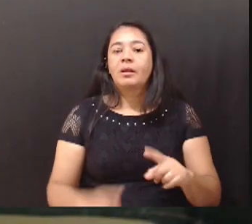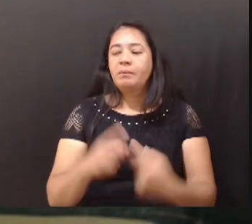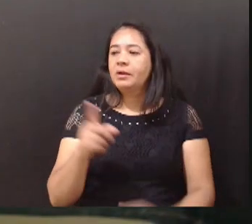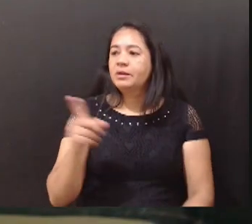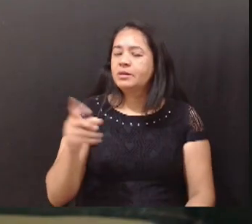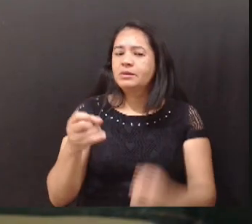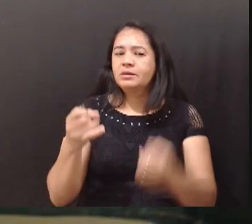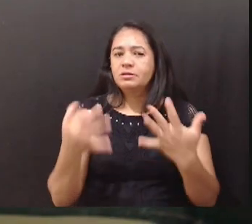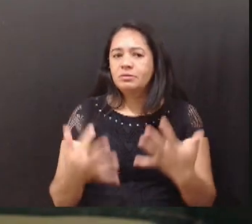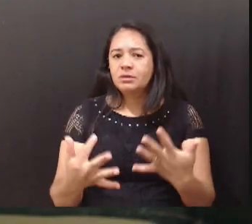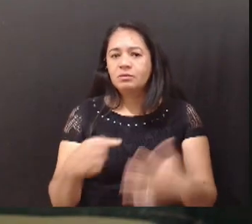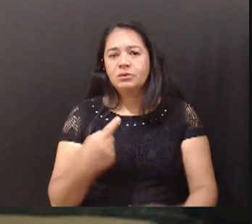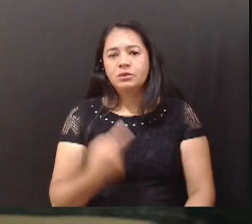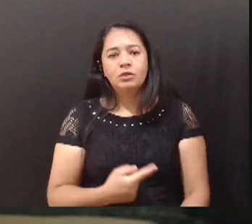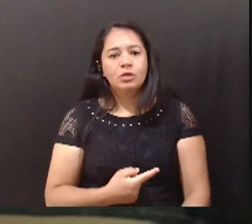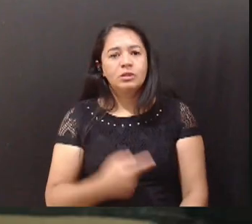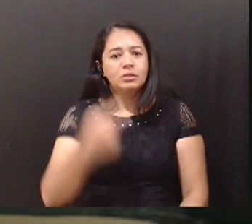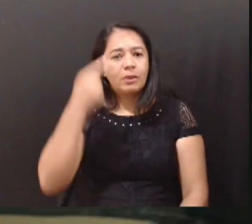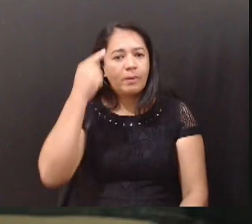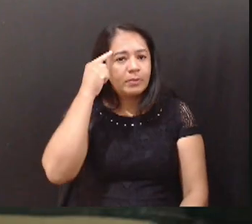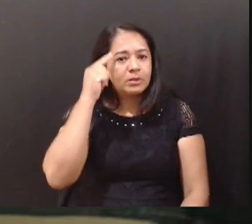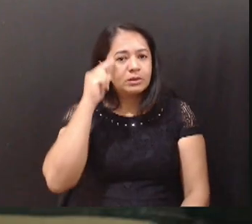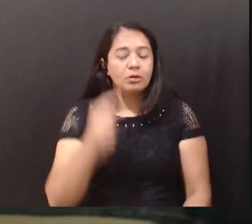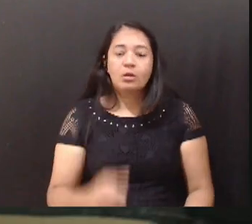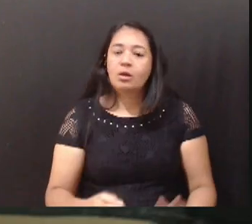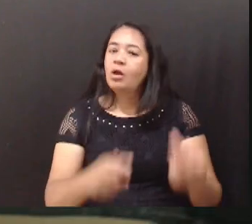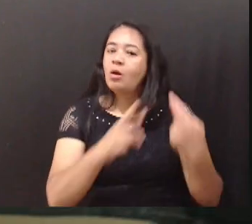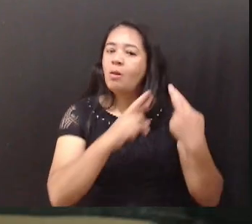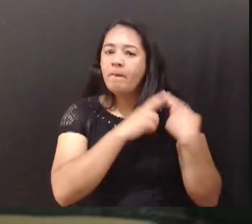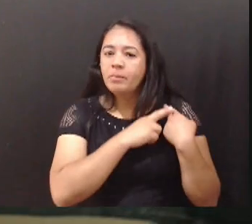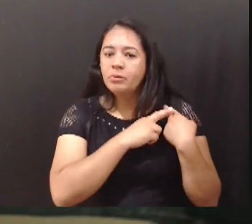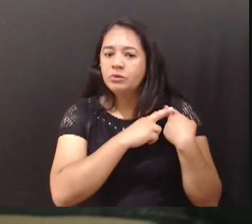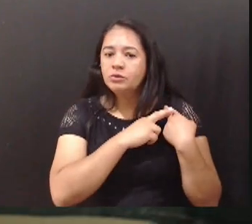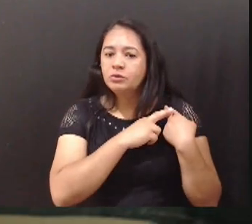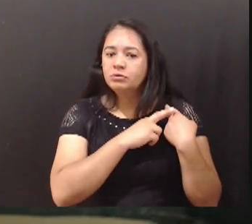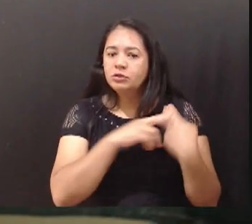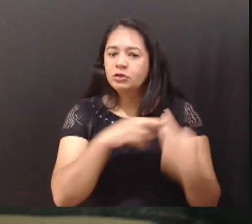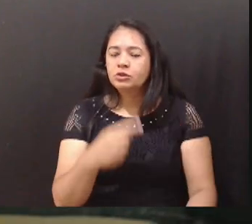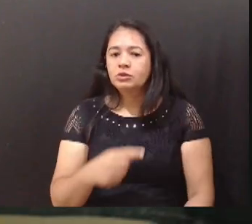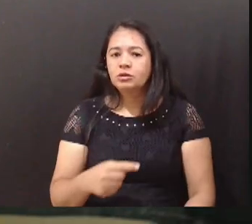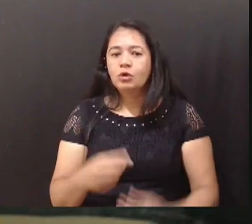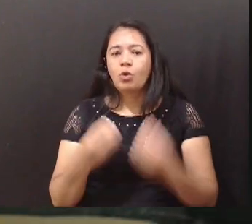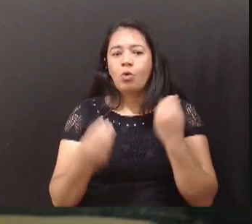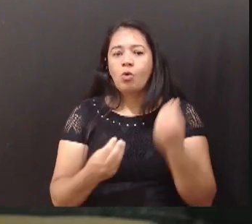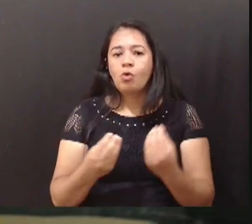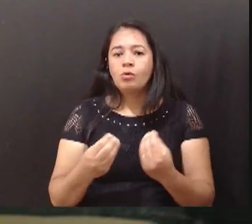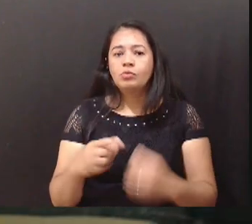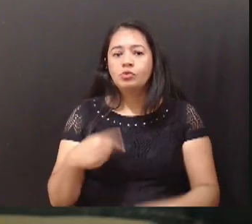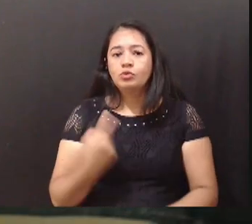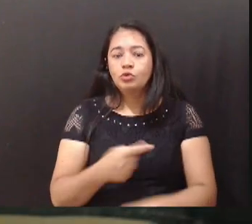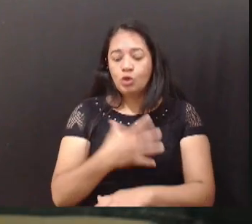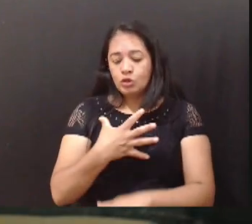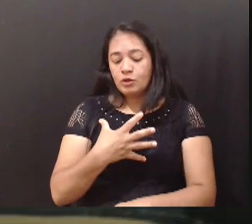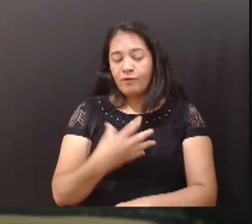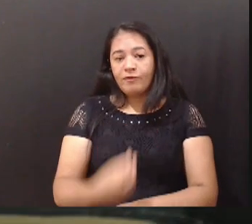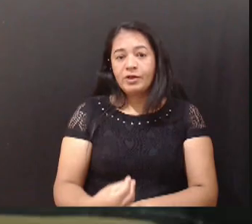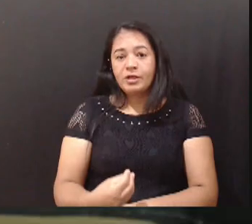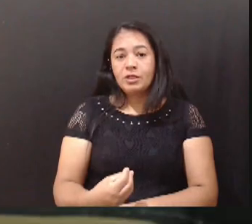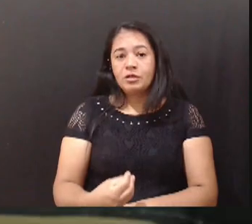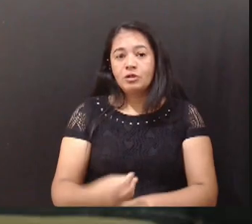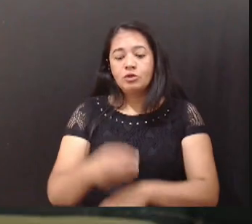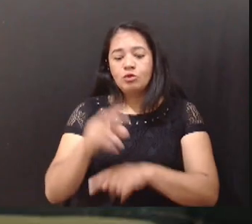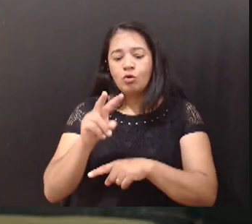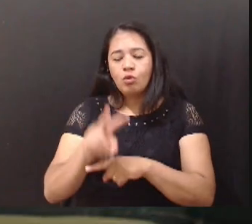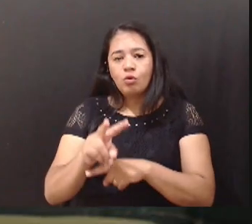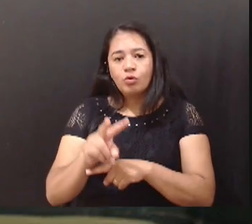gente pensar na responsabilidade que temos na criação dos nossos filhos, das pessoas que estão